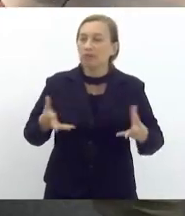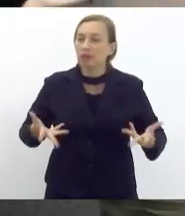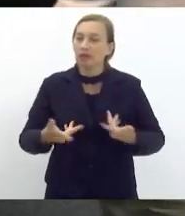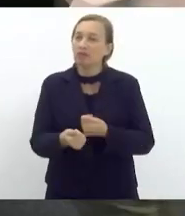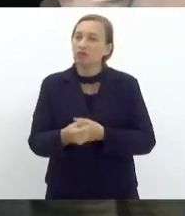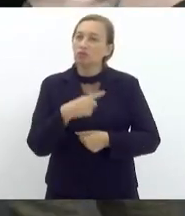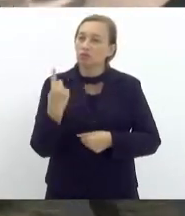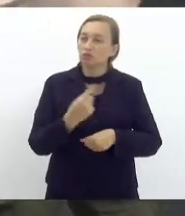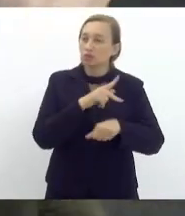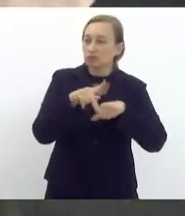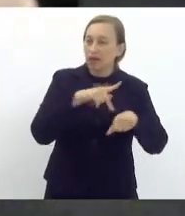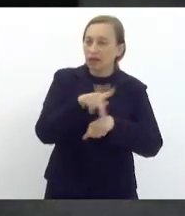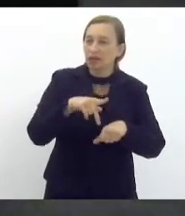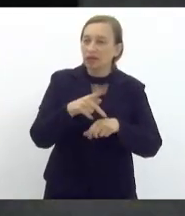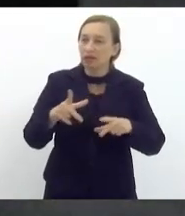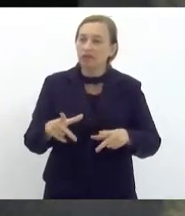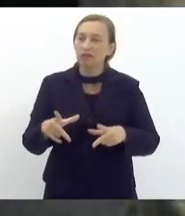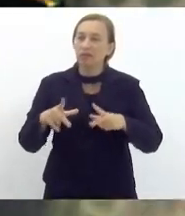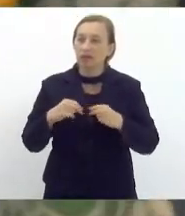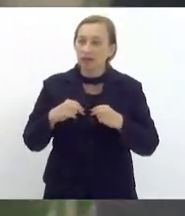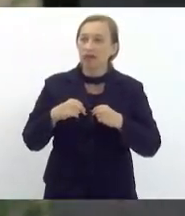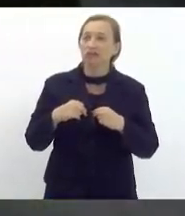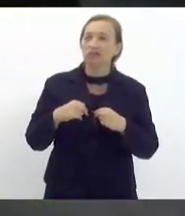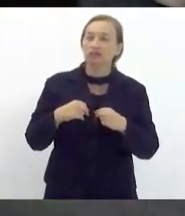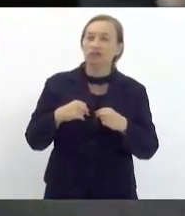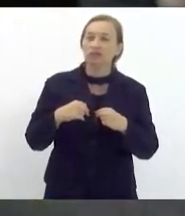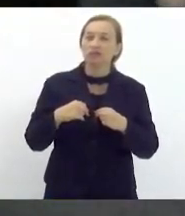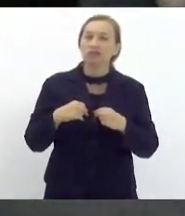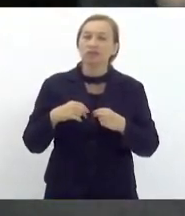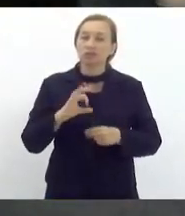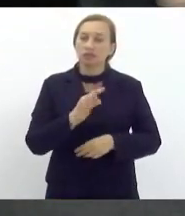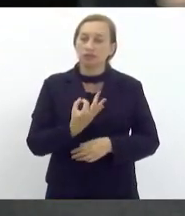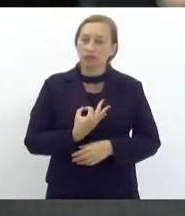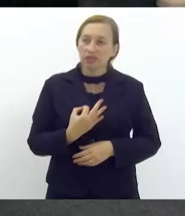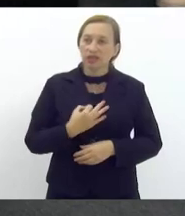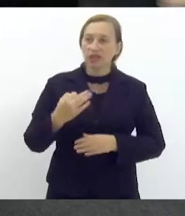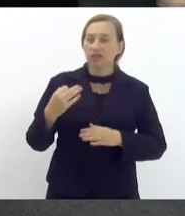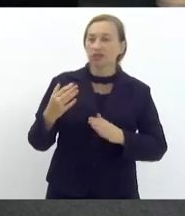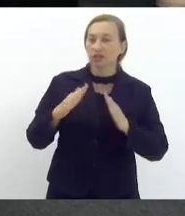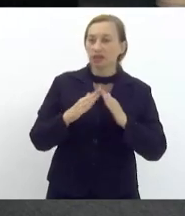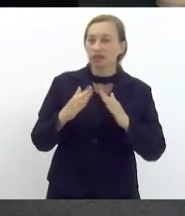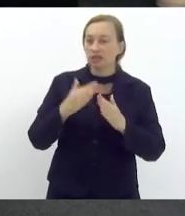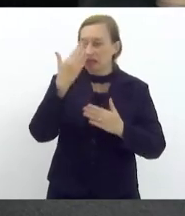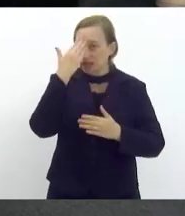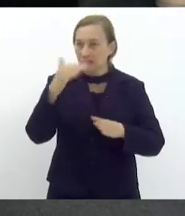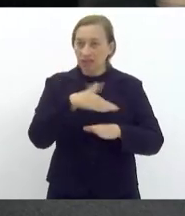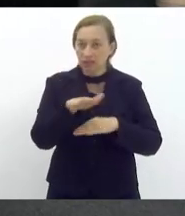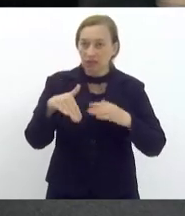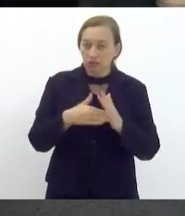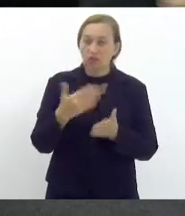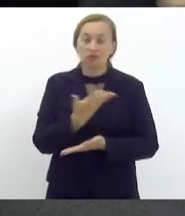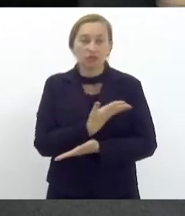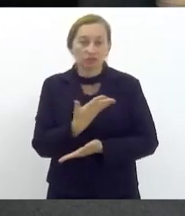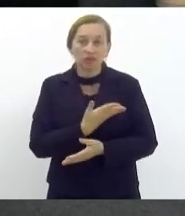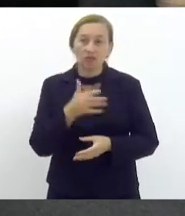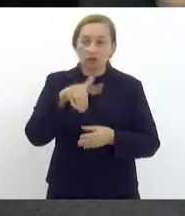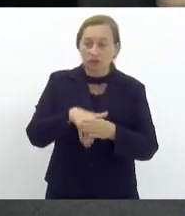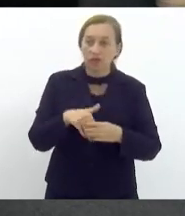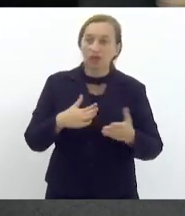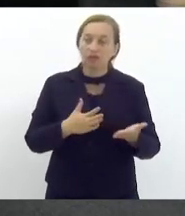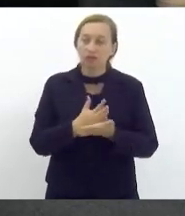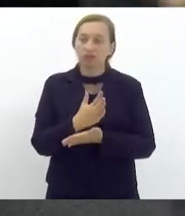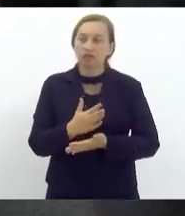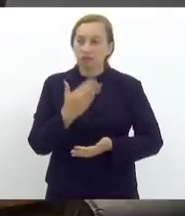no nosso país e que merece receber essa medalha da casa e eu agradeço a todos os companheiros que podem votar a favor